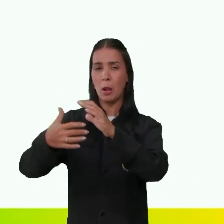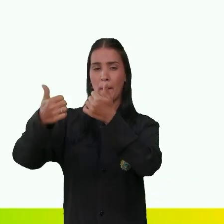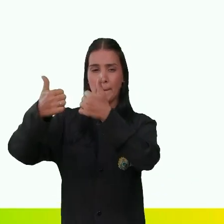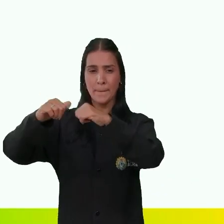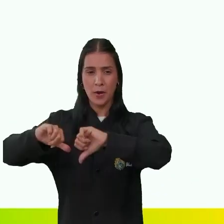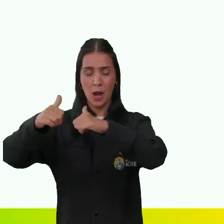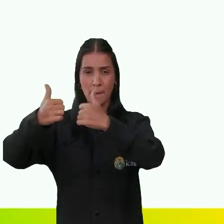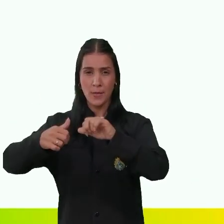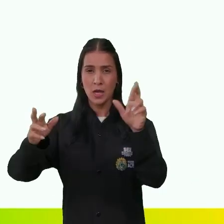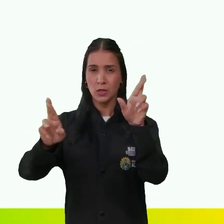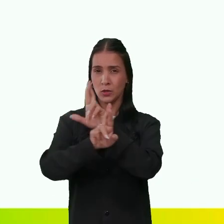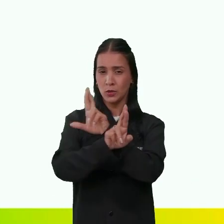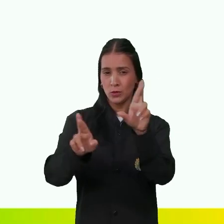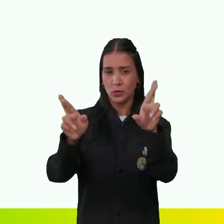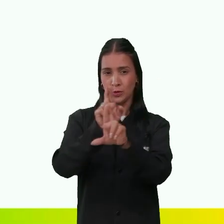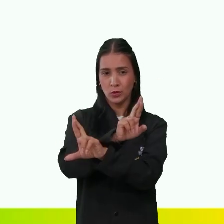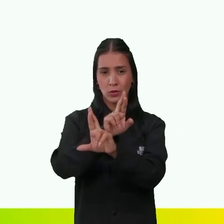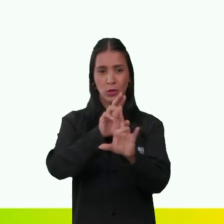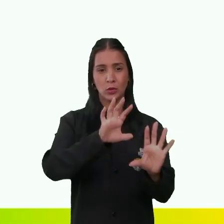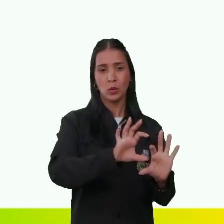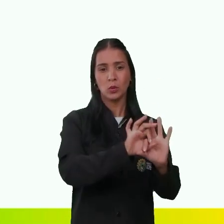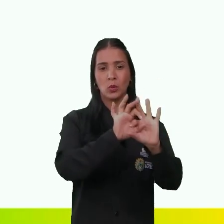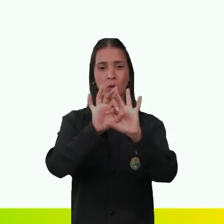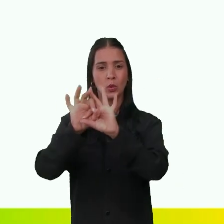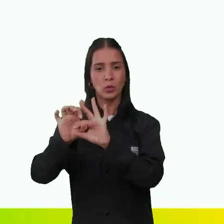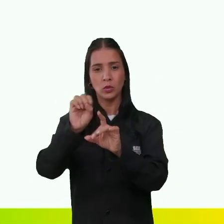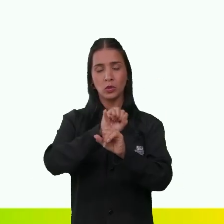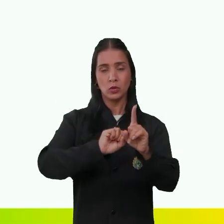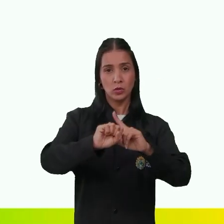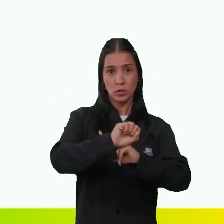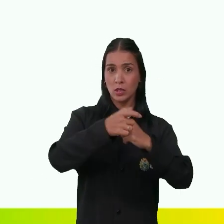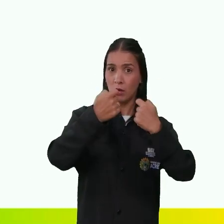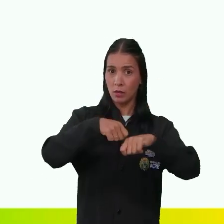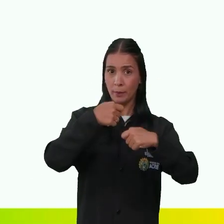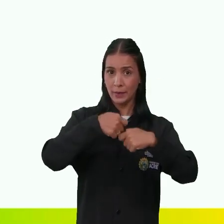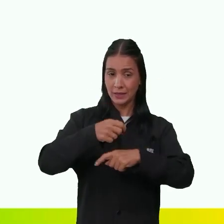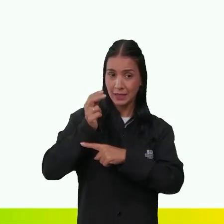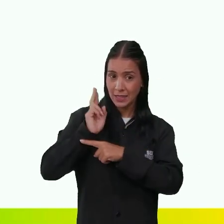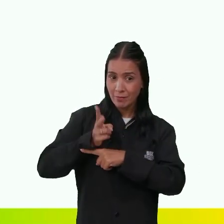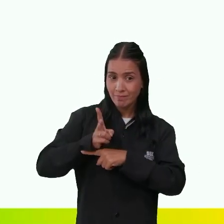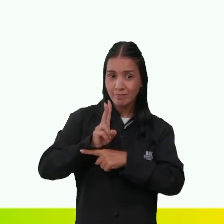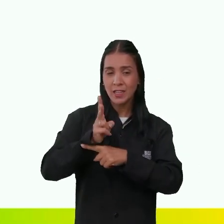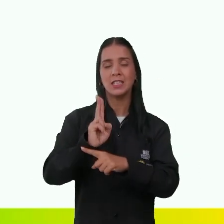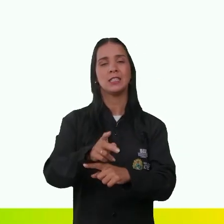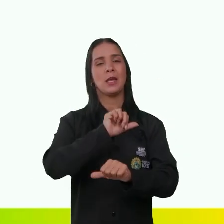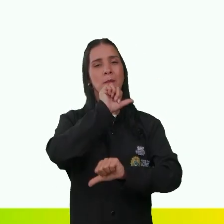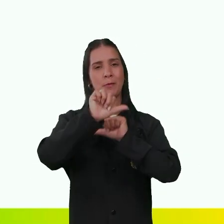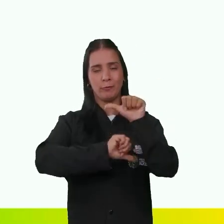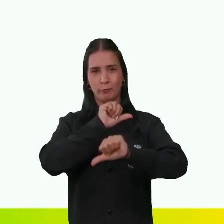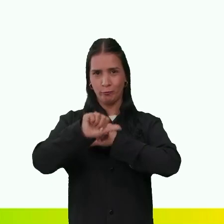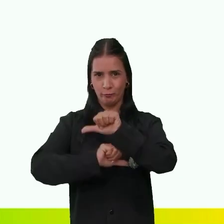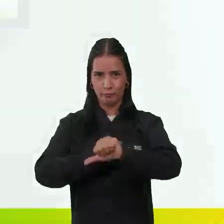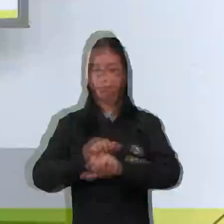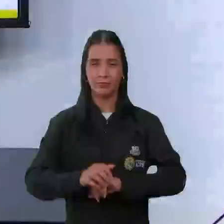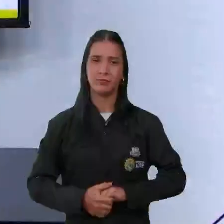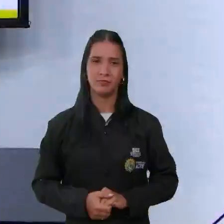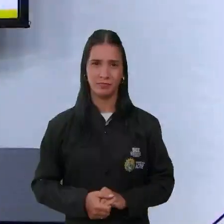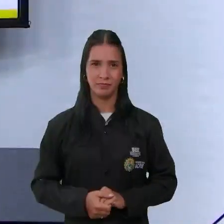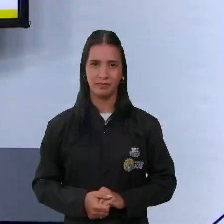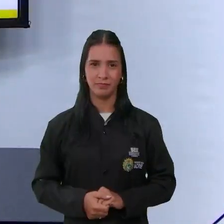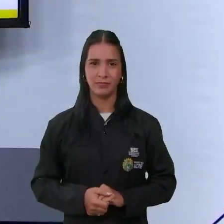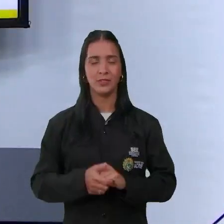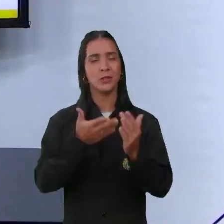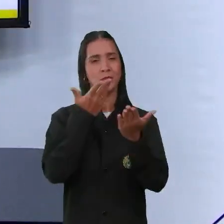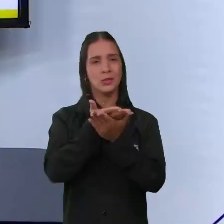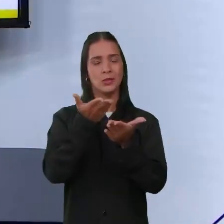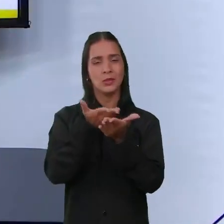controle social, onde ele deve ser constante, né? Sabemos que ele deve ser constante. Então, gente, essa